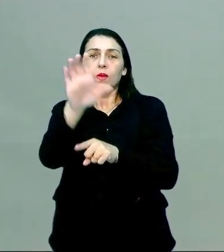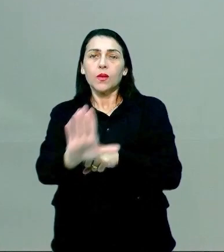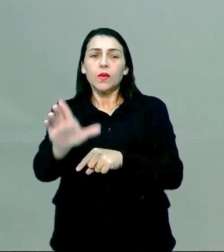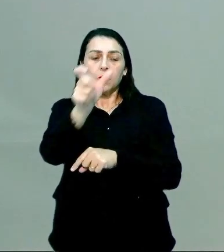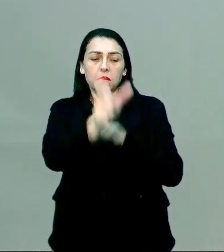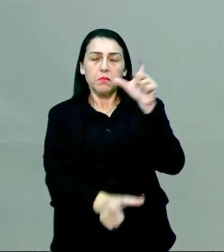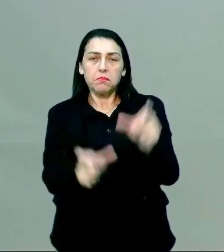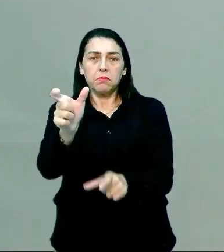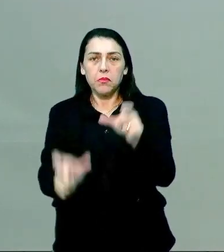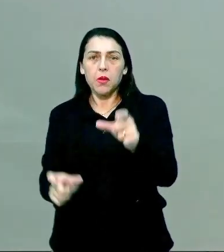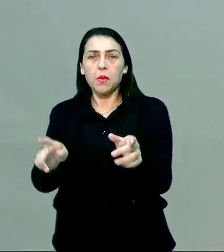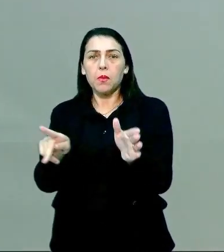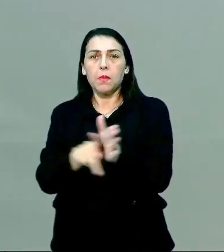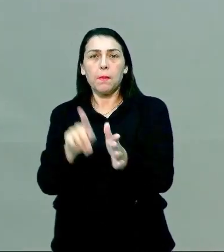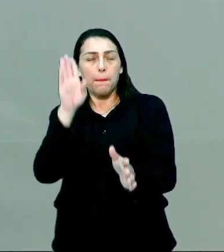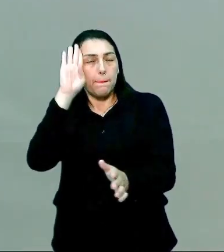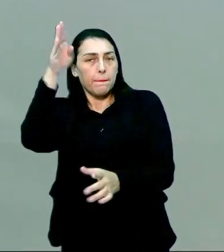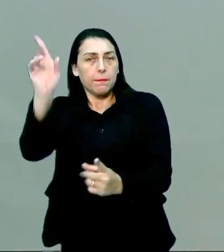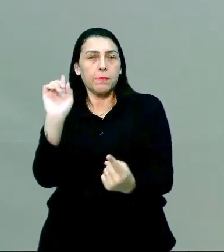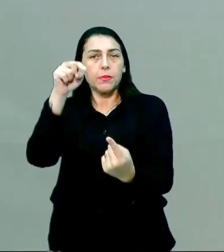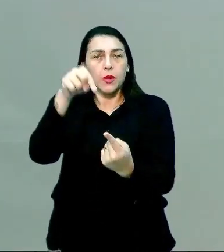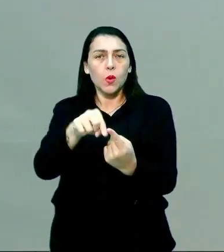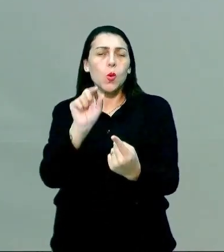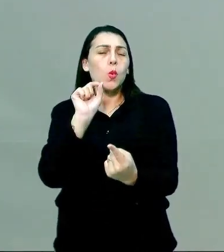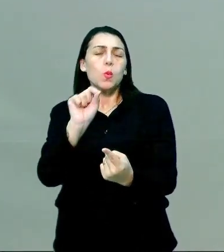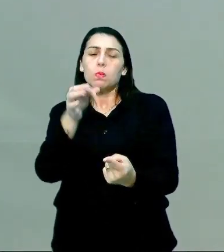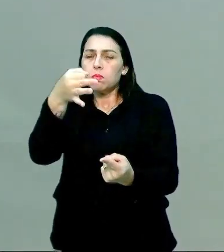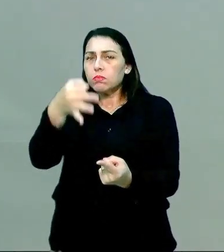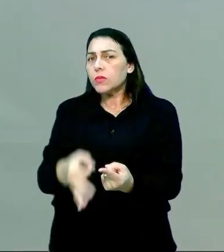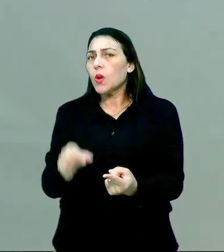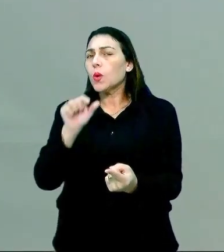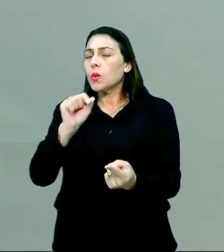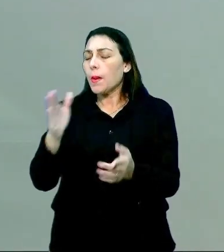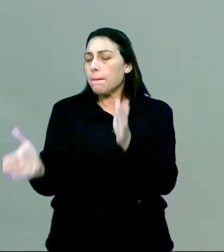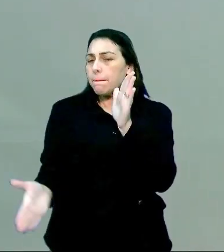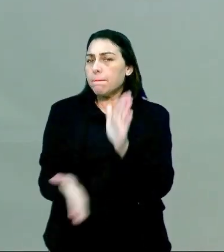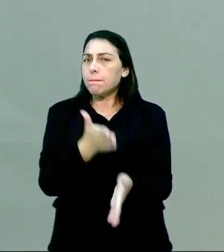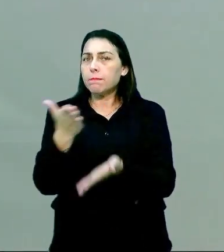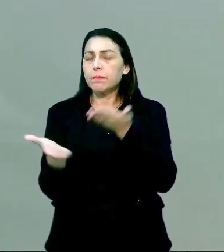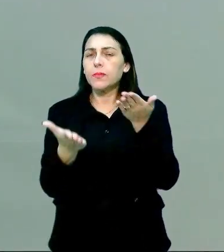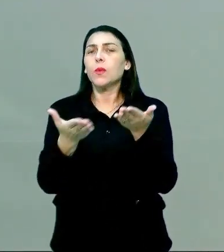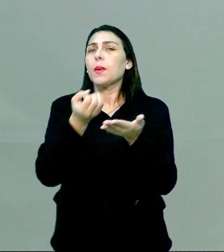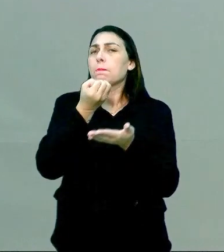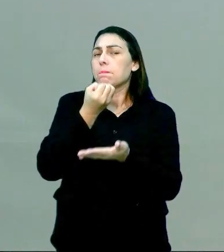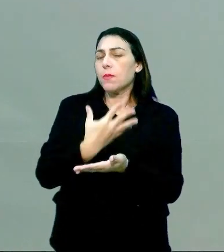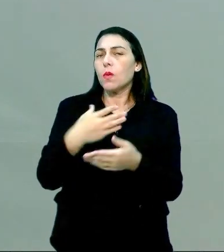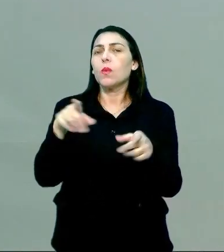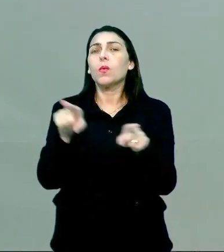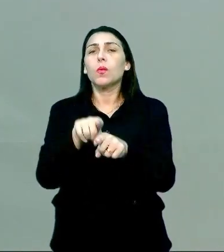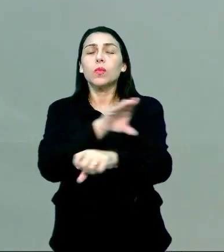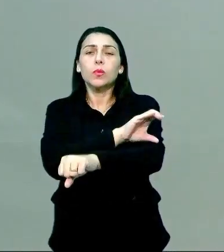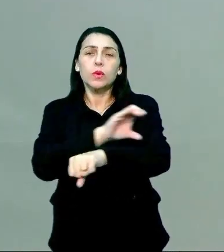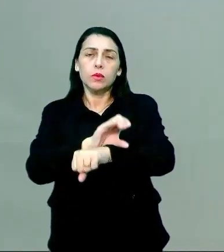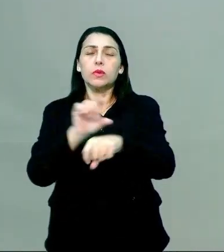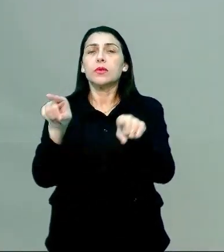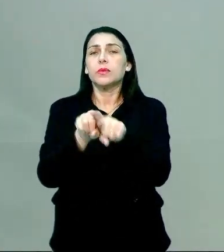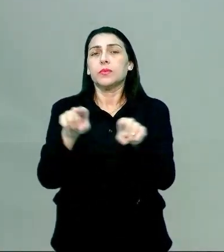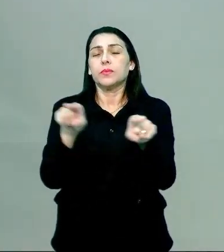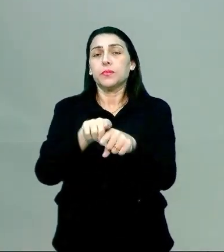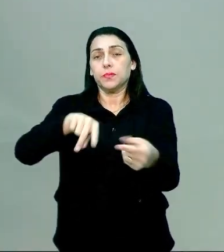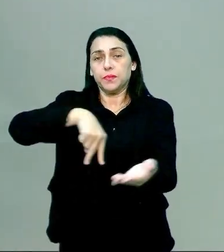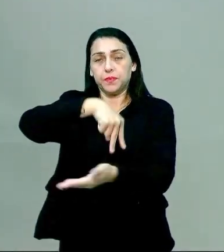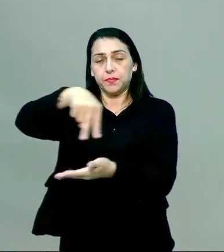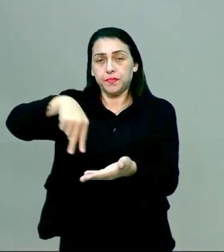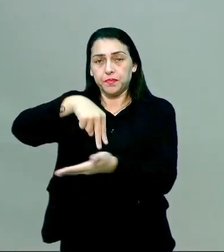todo aquele direcionamento do que é certo, do que é esplêndido, do que é bom. Culturalmente falando, as